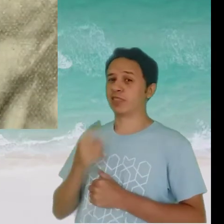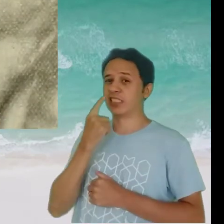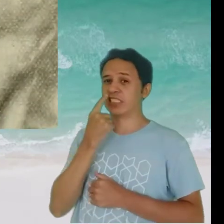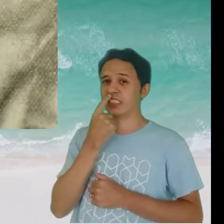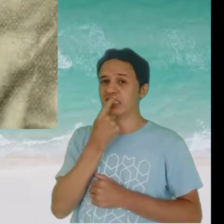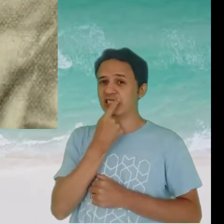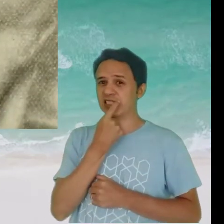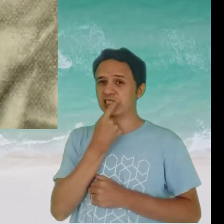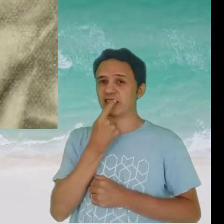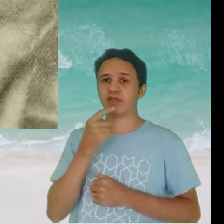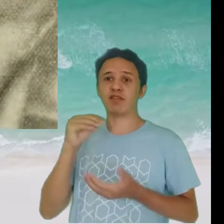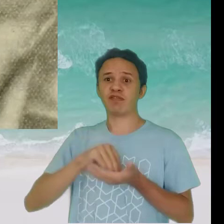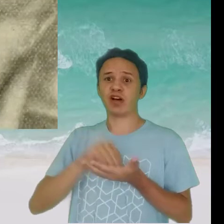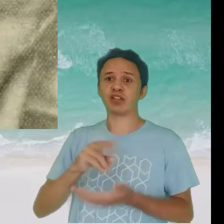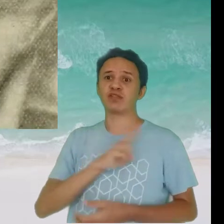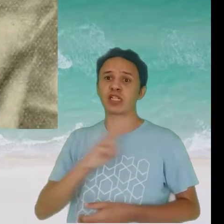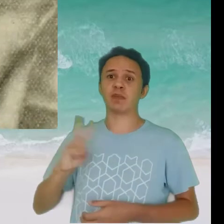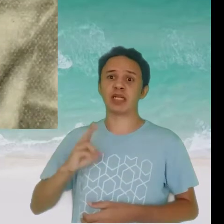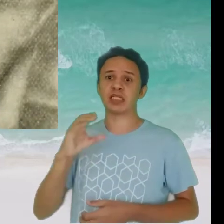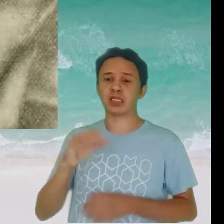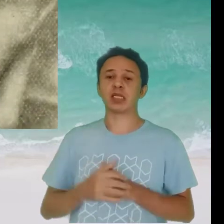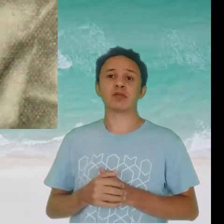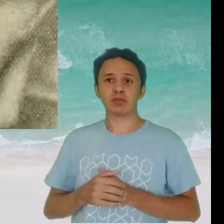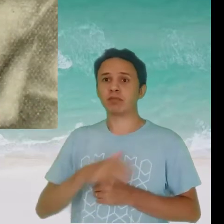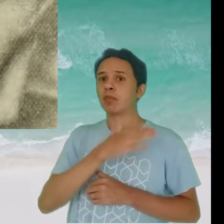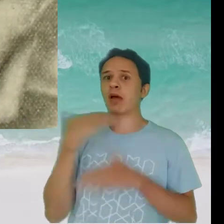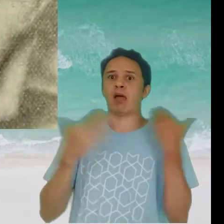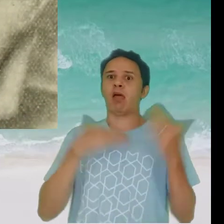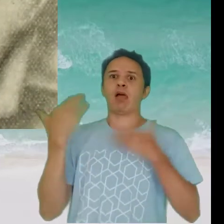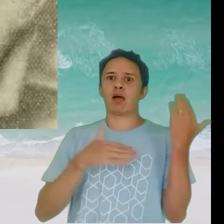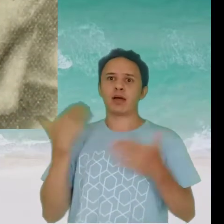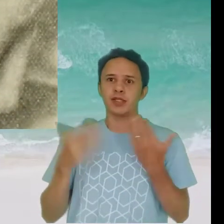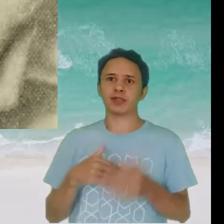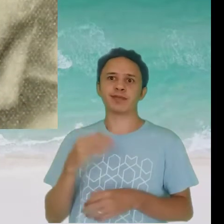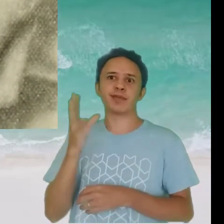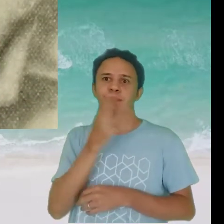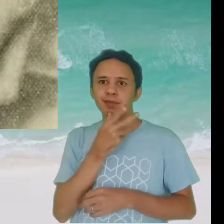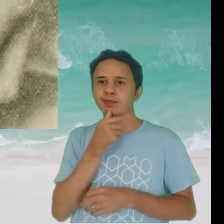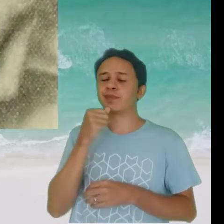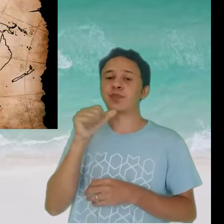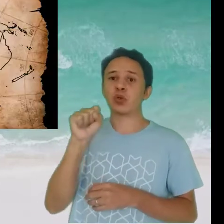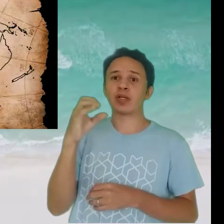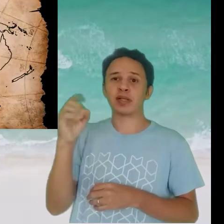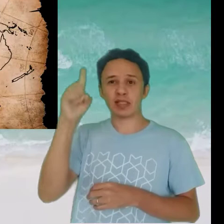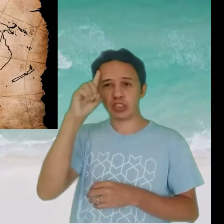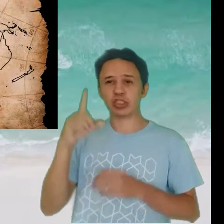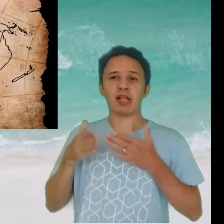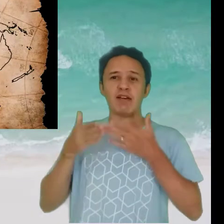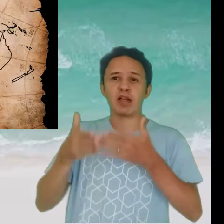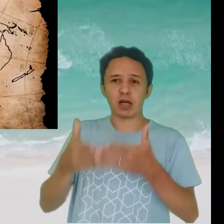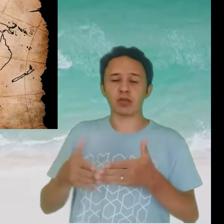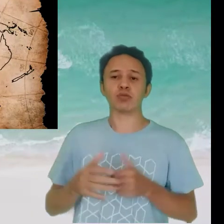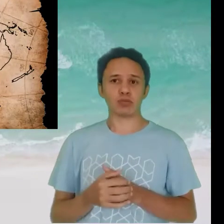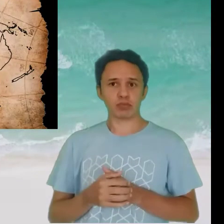olha ele aí. Sem vitamina C, tripulações inteiras morriam depois de 80 dias navegando. Foram